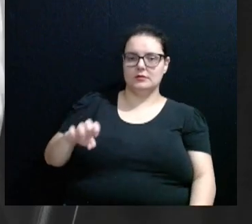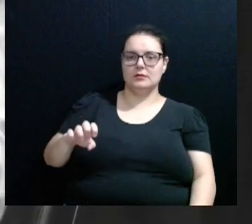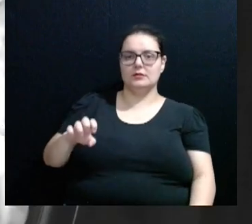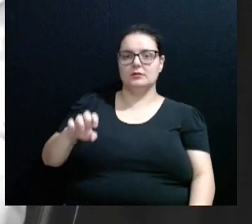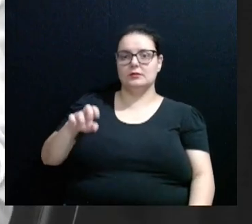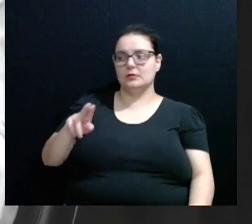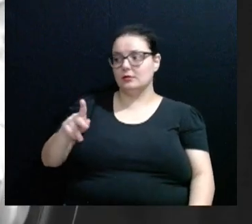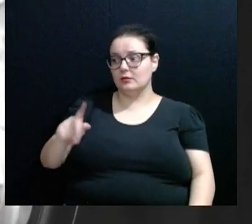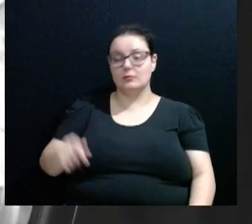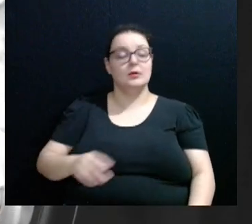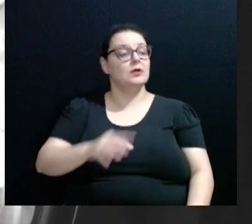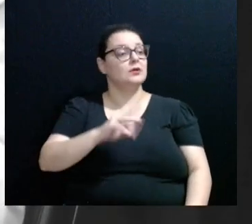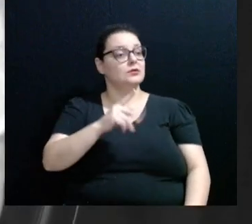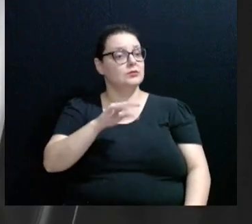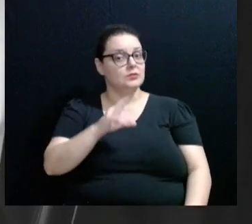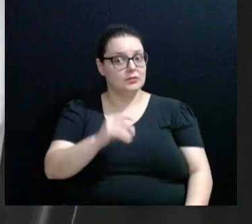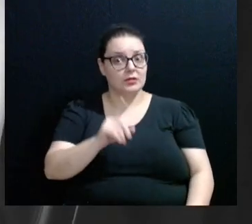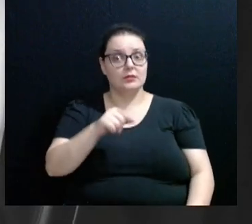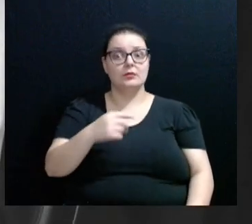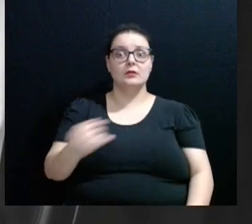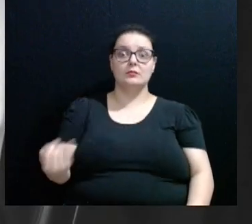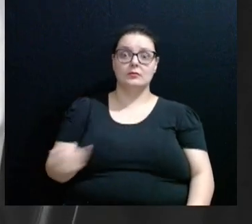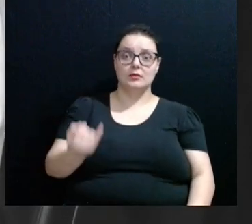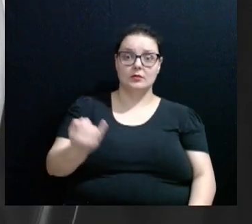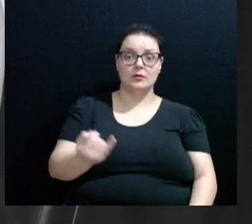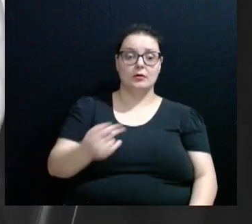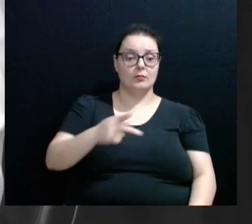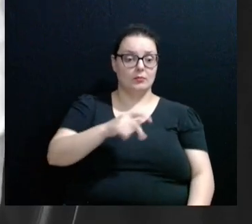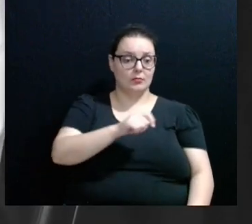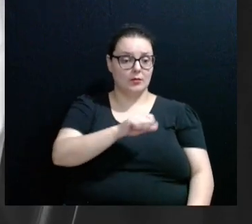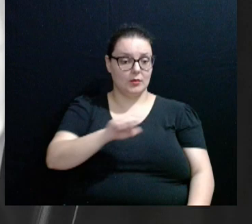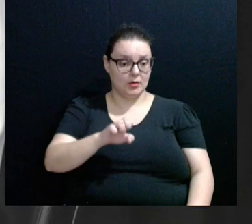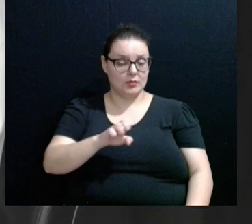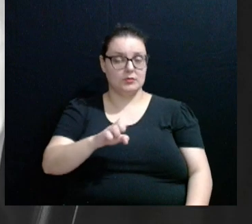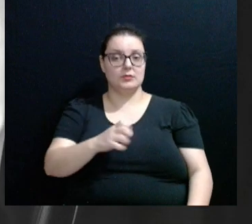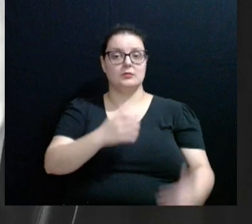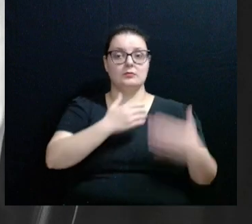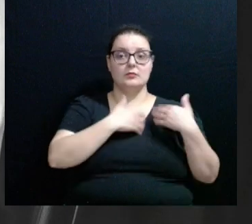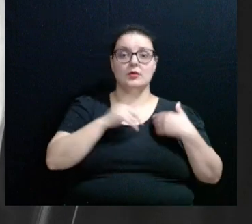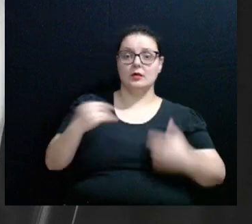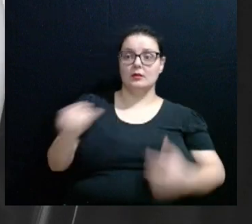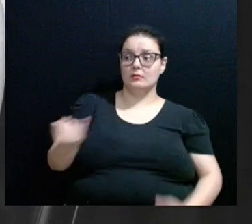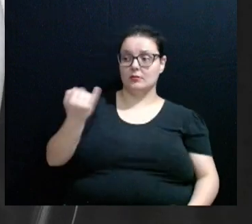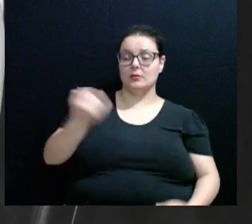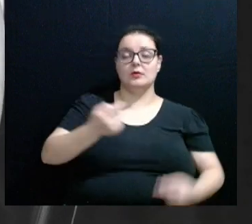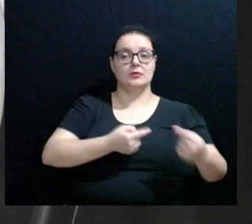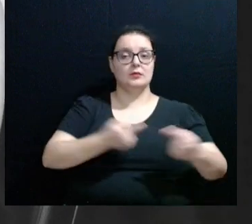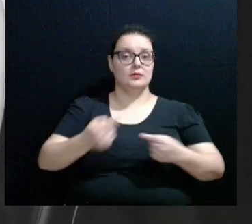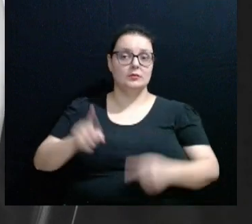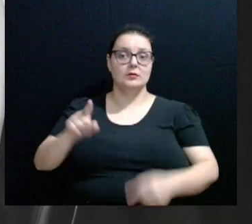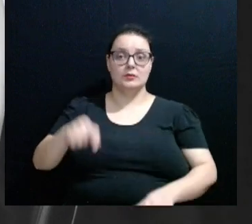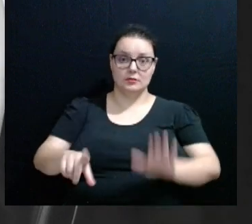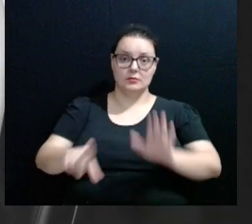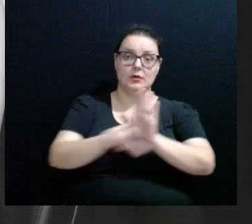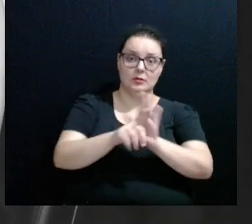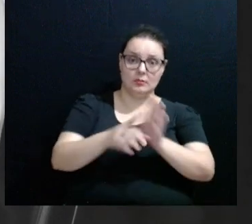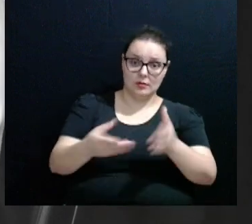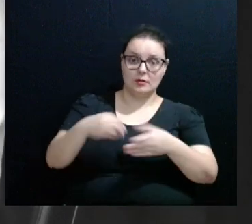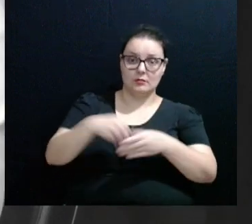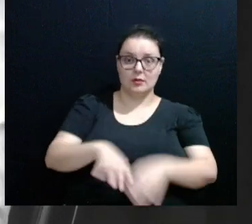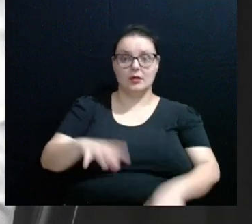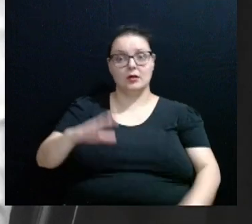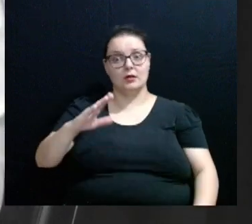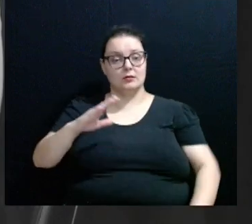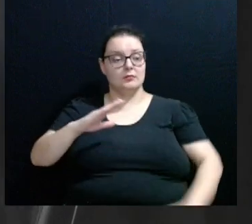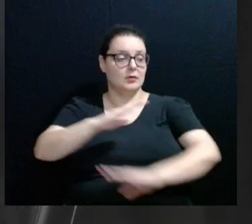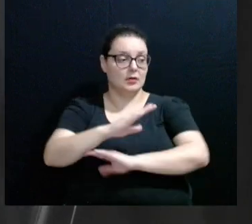isso é muito importante, é posse responsável, né? Então, eu acho que é importante a gente fazer esse debate. Isso é legal dentro da Câmara de Vereadores, porque